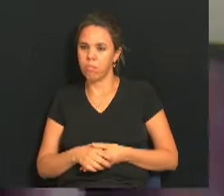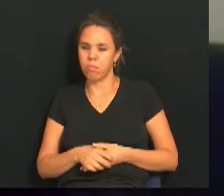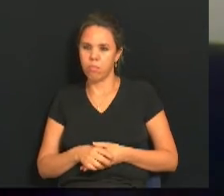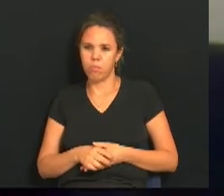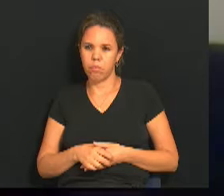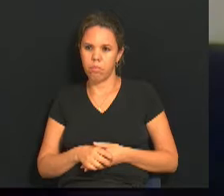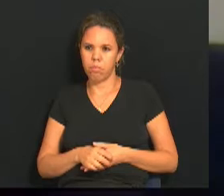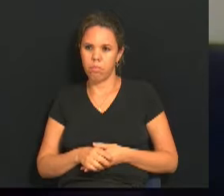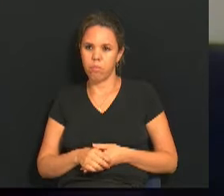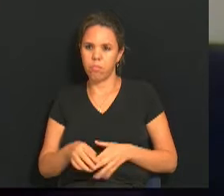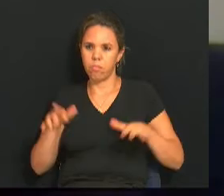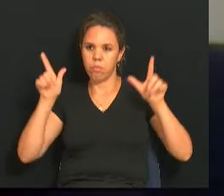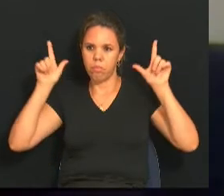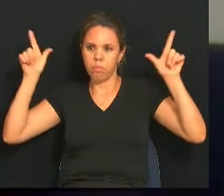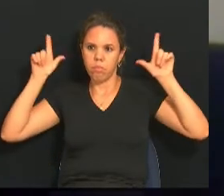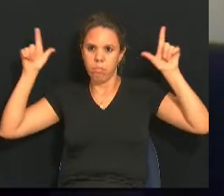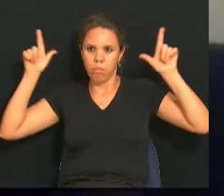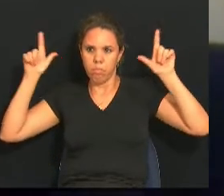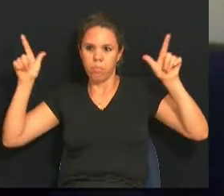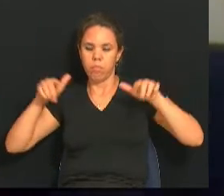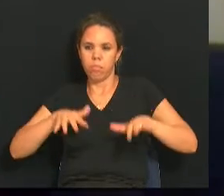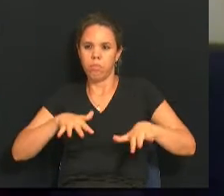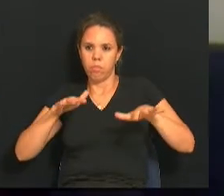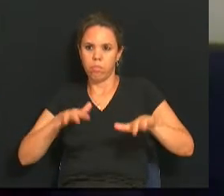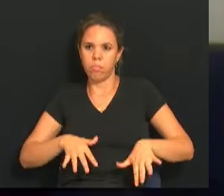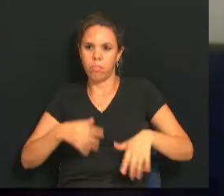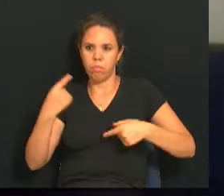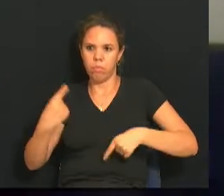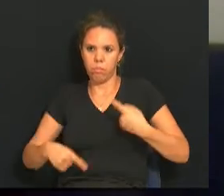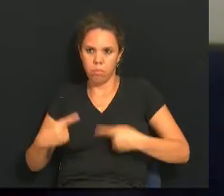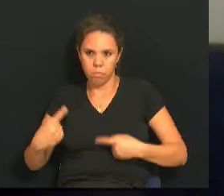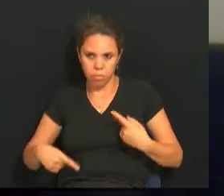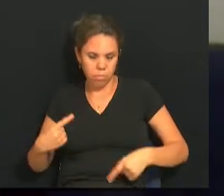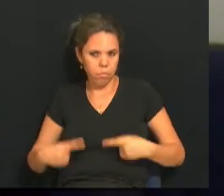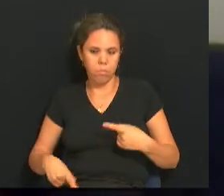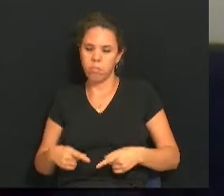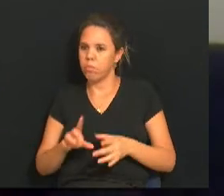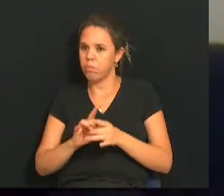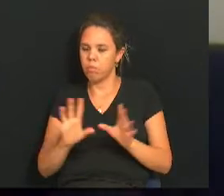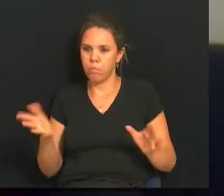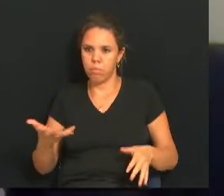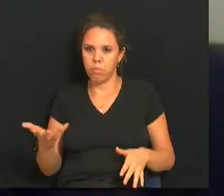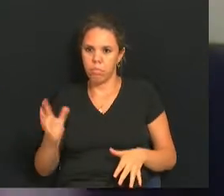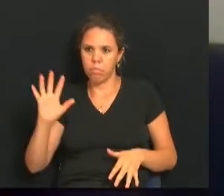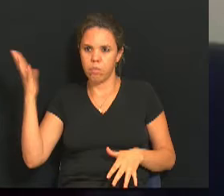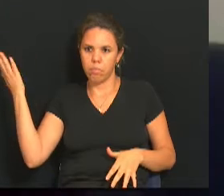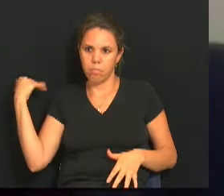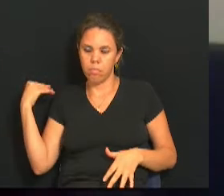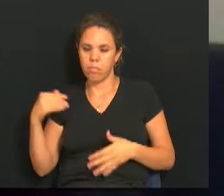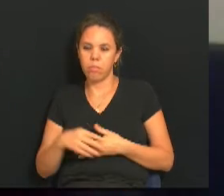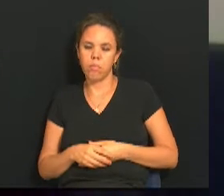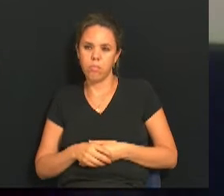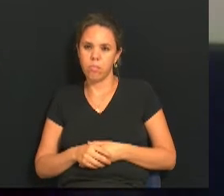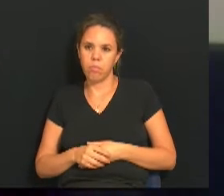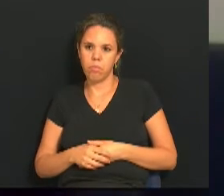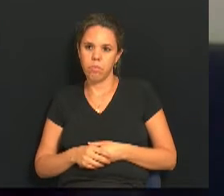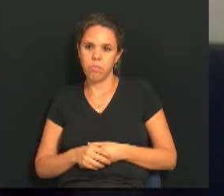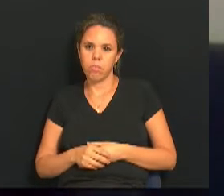em manifesto ao descontentamento com uma política não democrática que acontecia nessa instância. Então, acho